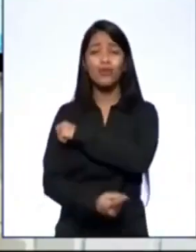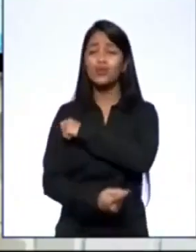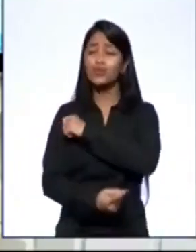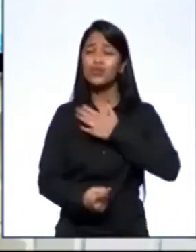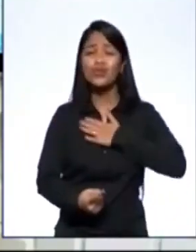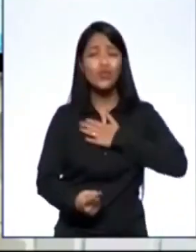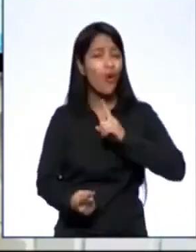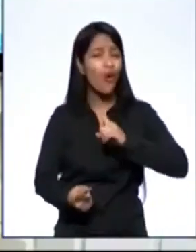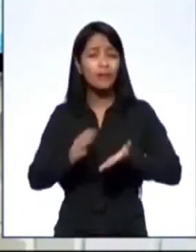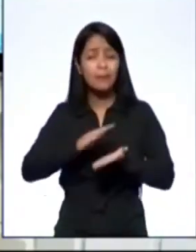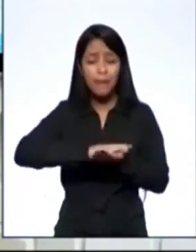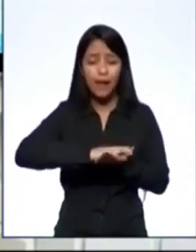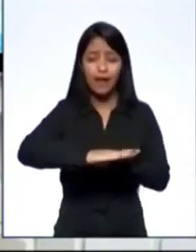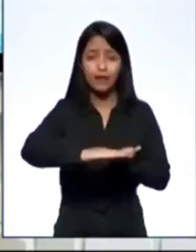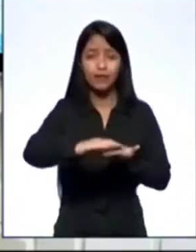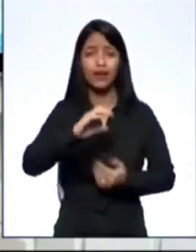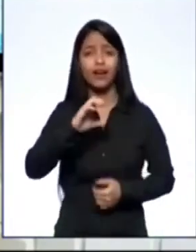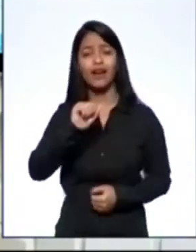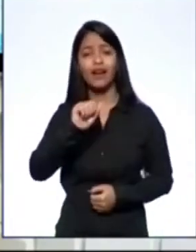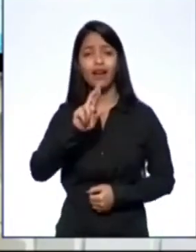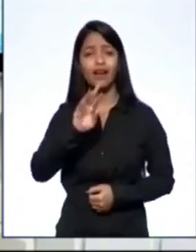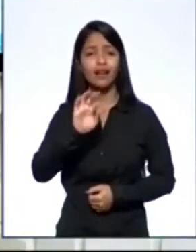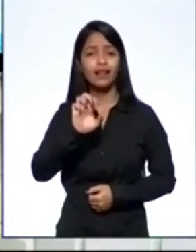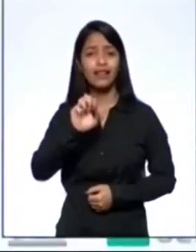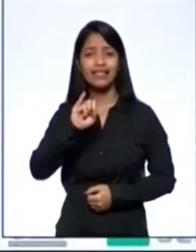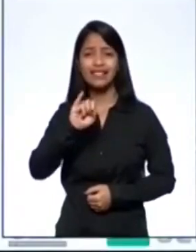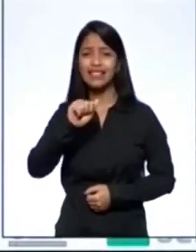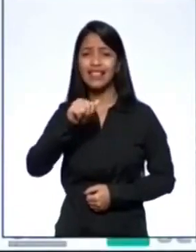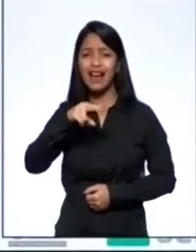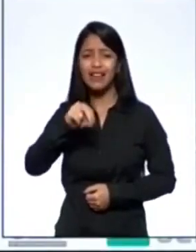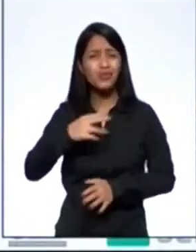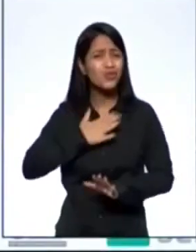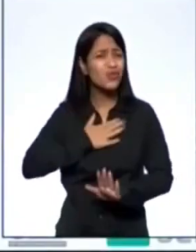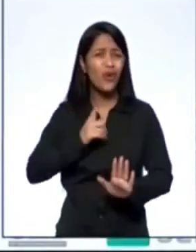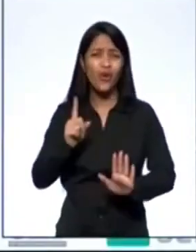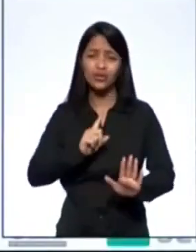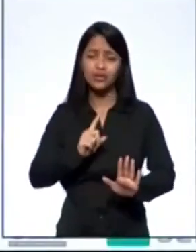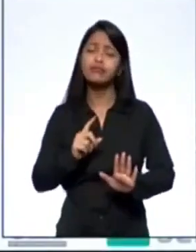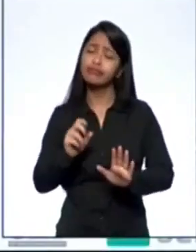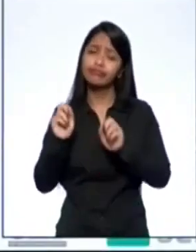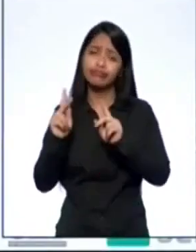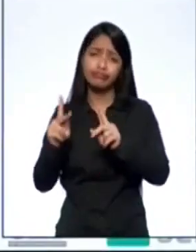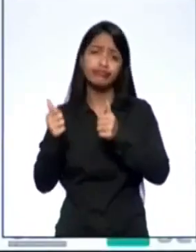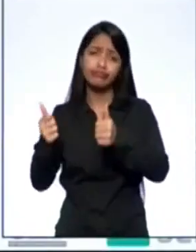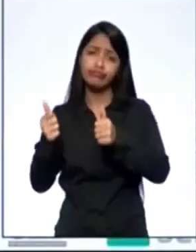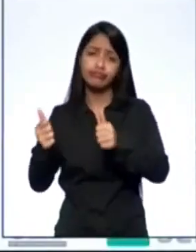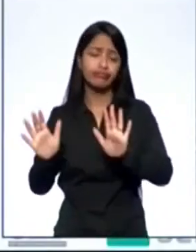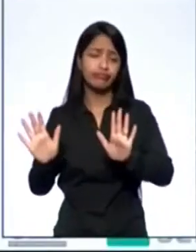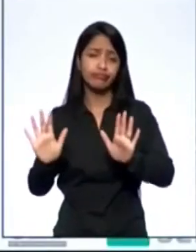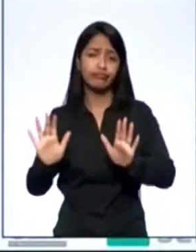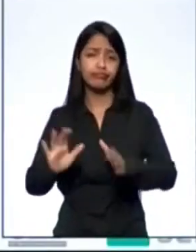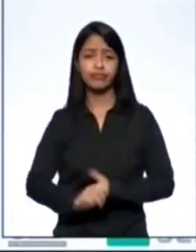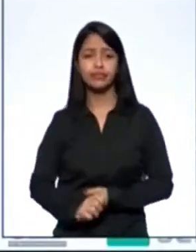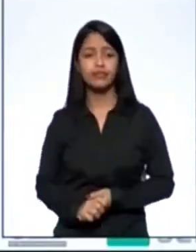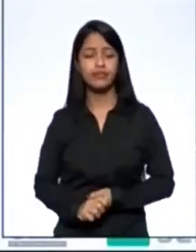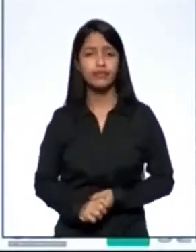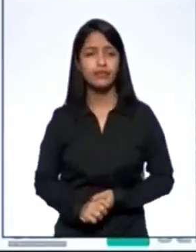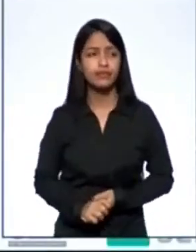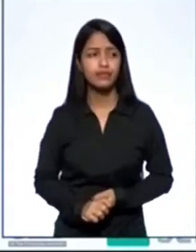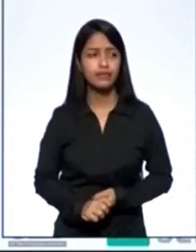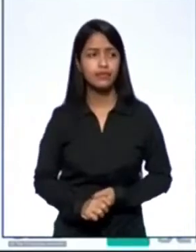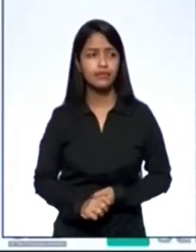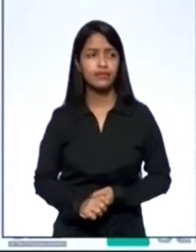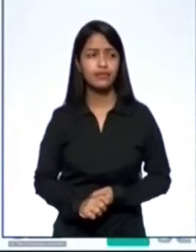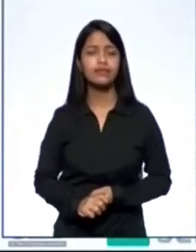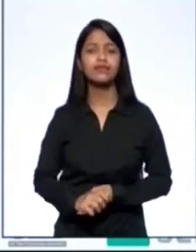cartesiano gente olha só já tá na tá preparando pronto o